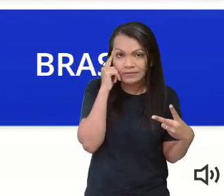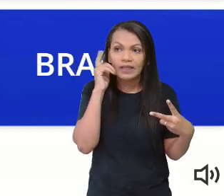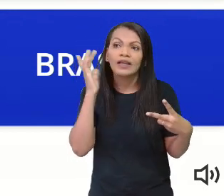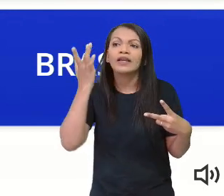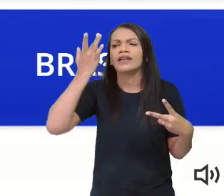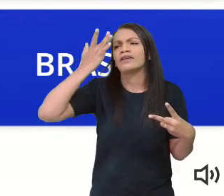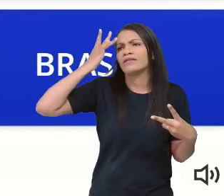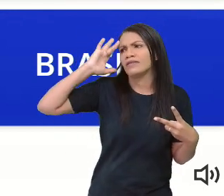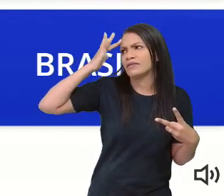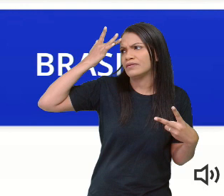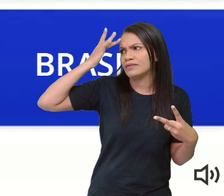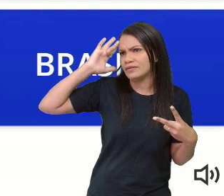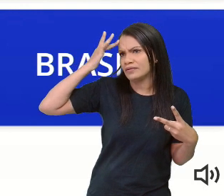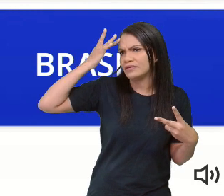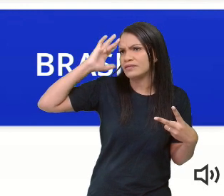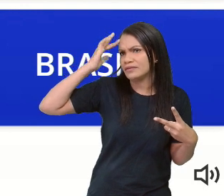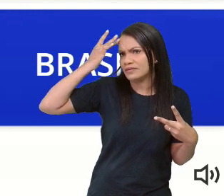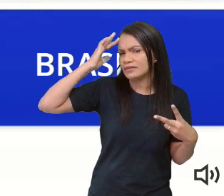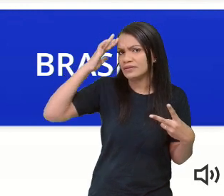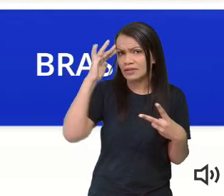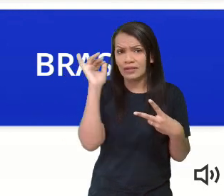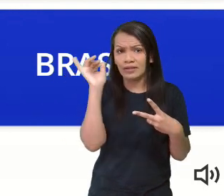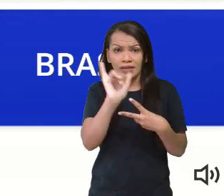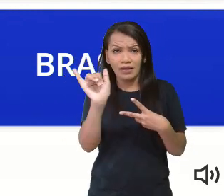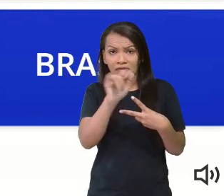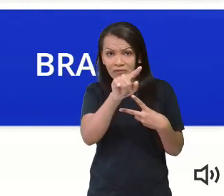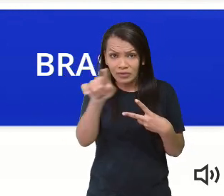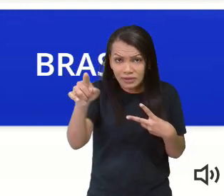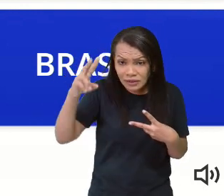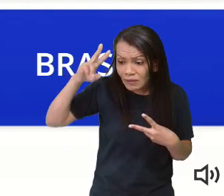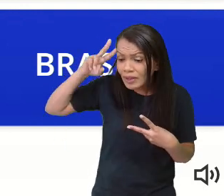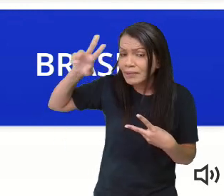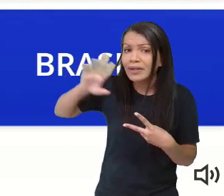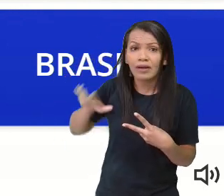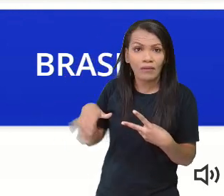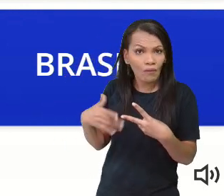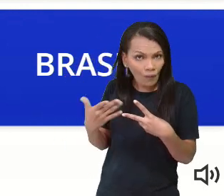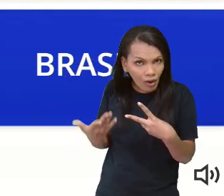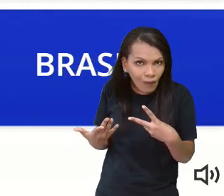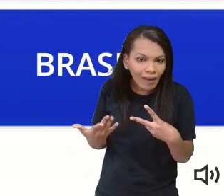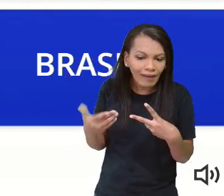acho, cadê? Eu acho que é a Inglaterra. Será que as crianças estão lembradas qual é?